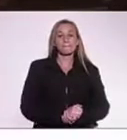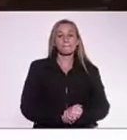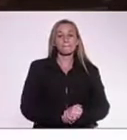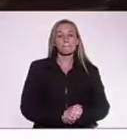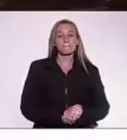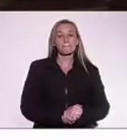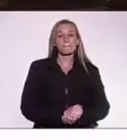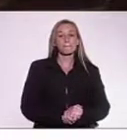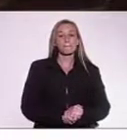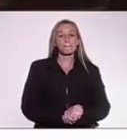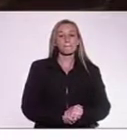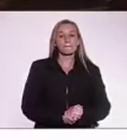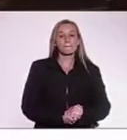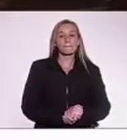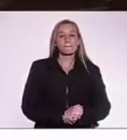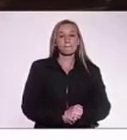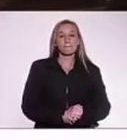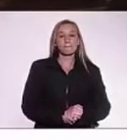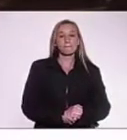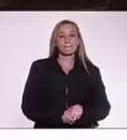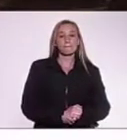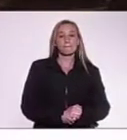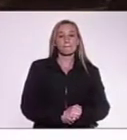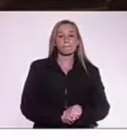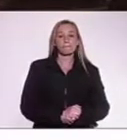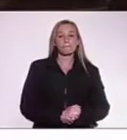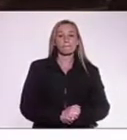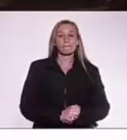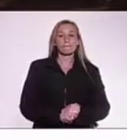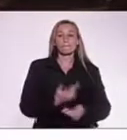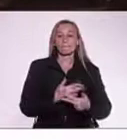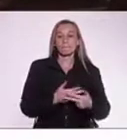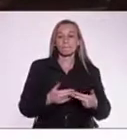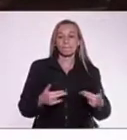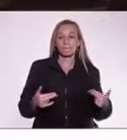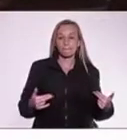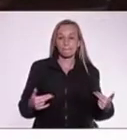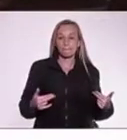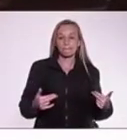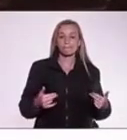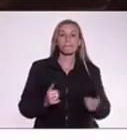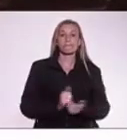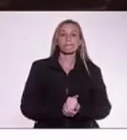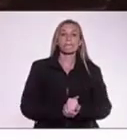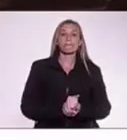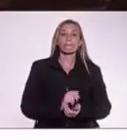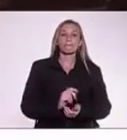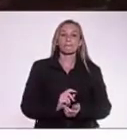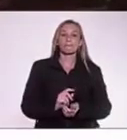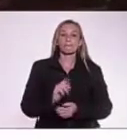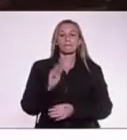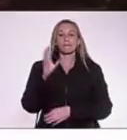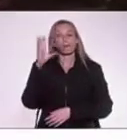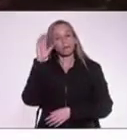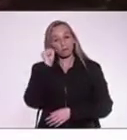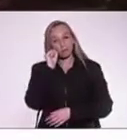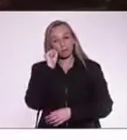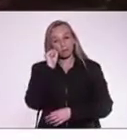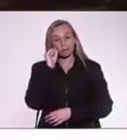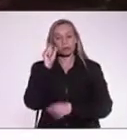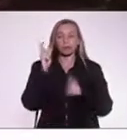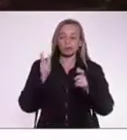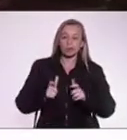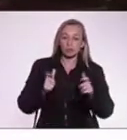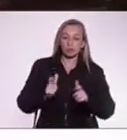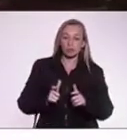do deslocamento, eventuais diárias e hospedagem deste parlamentar nos Estados Unidos, assim